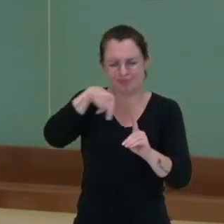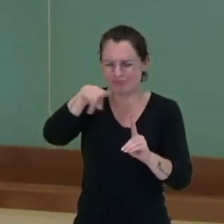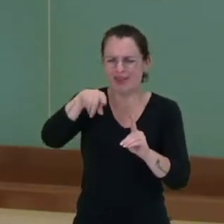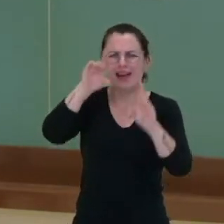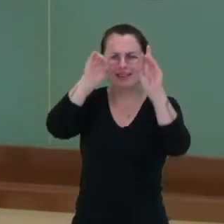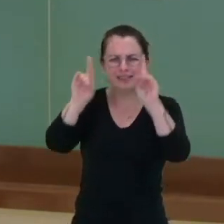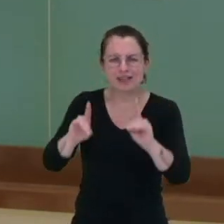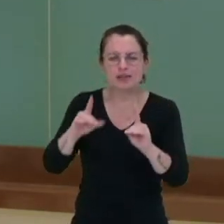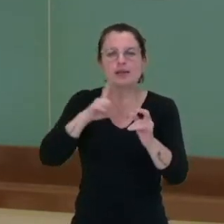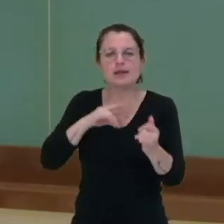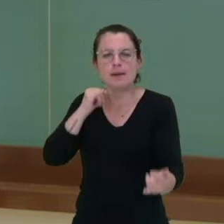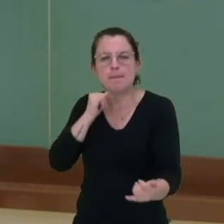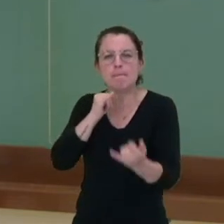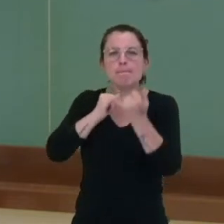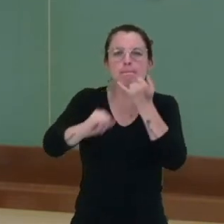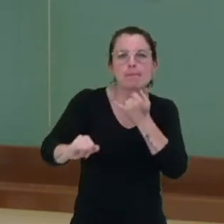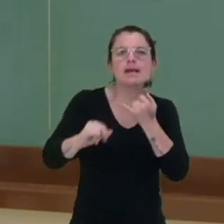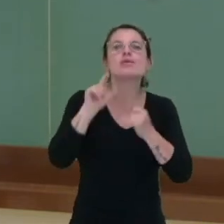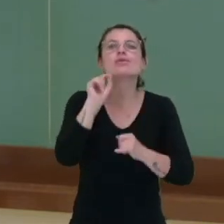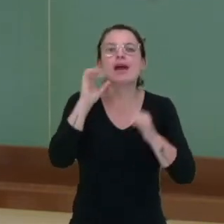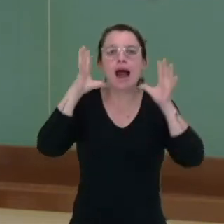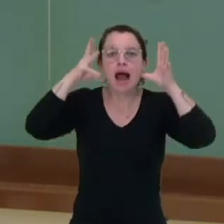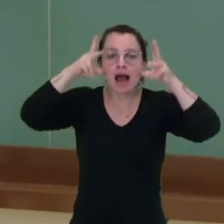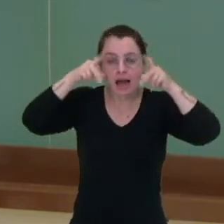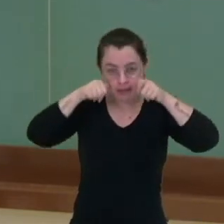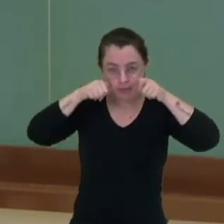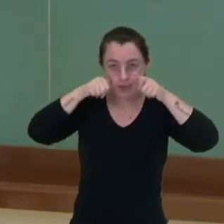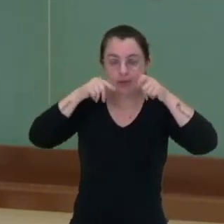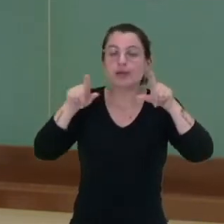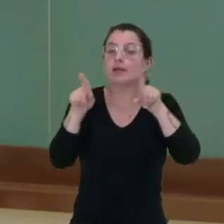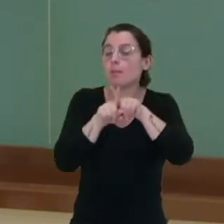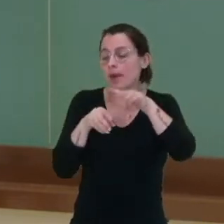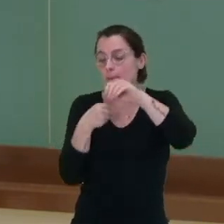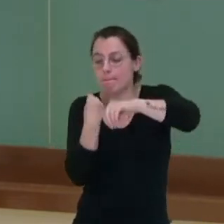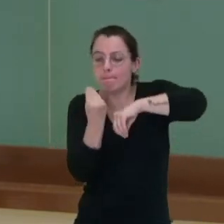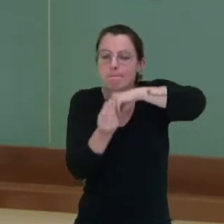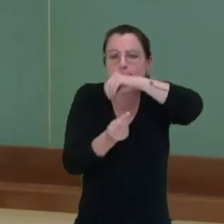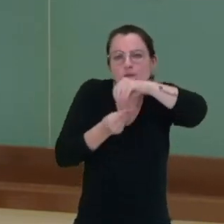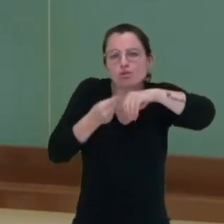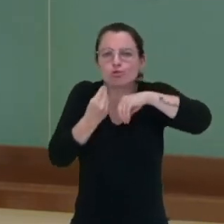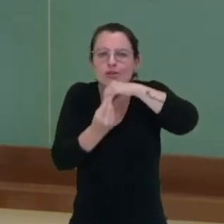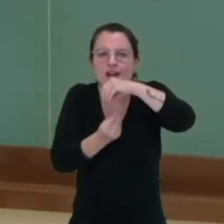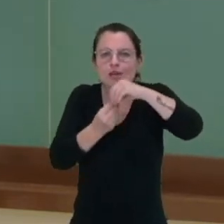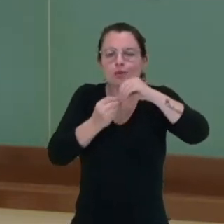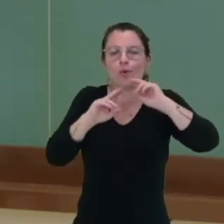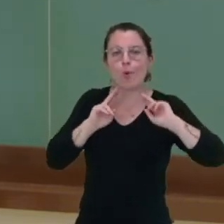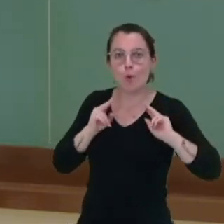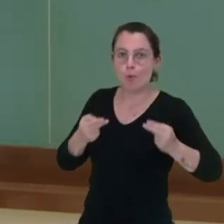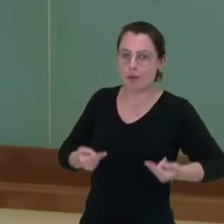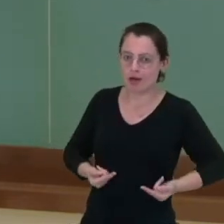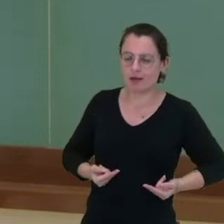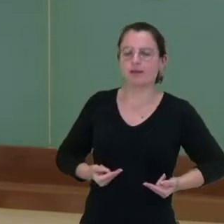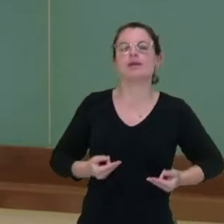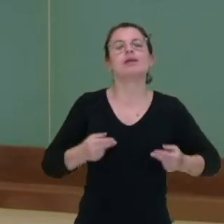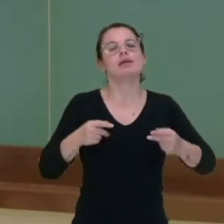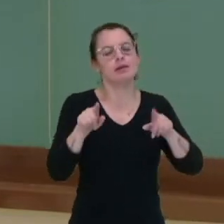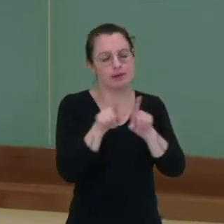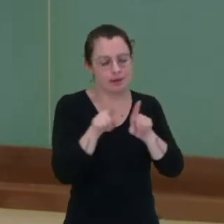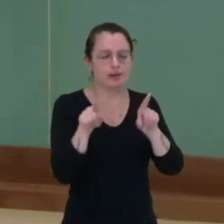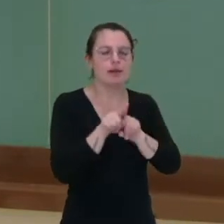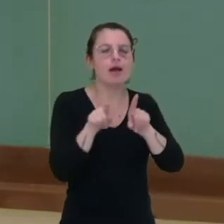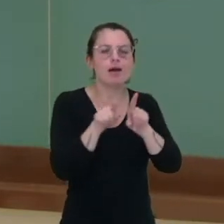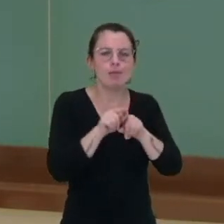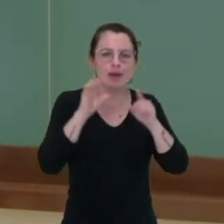deuses zoomórficos, e às vezes misturando essas duas formas, né? Que são os deuses